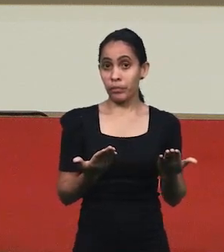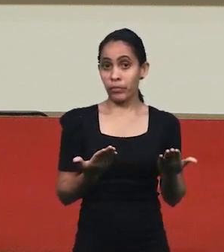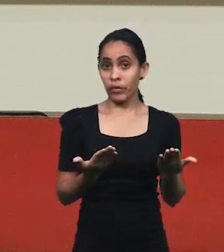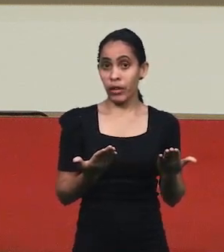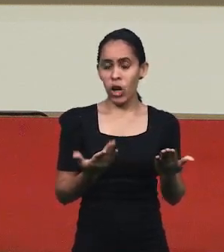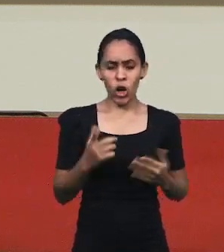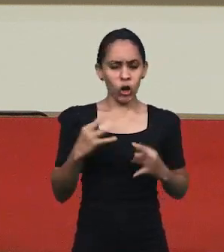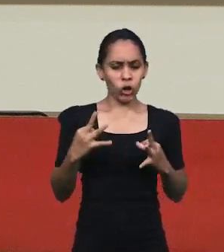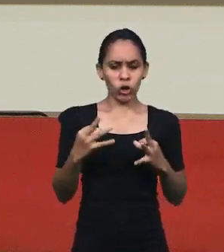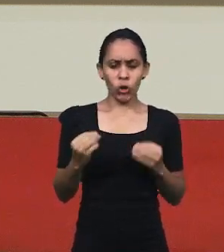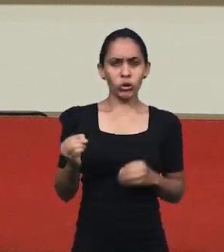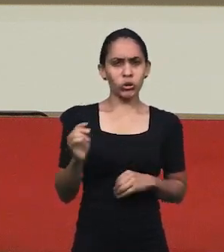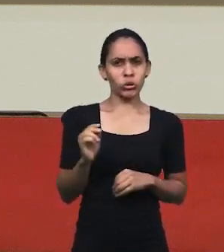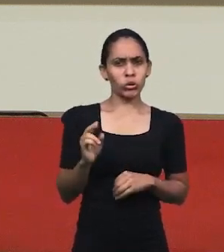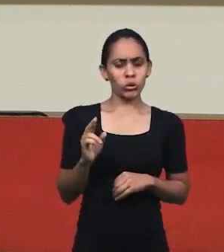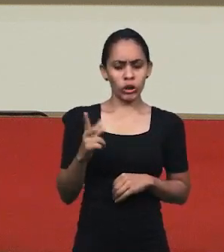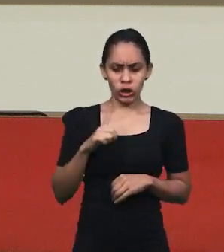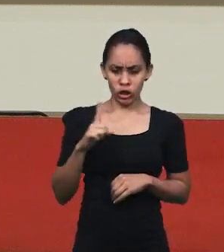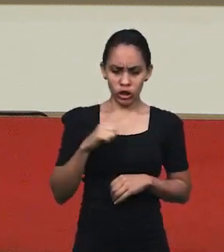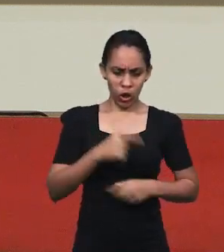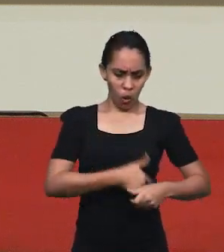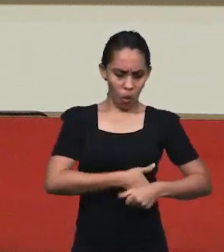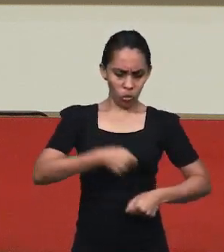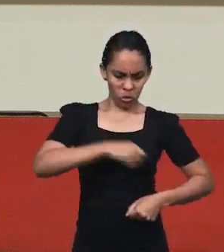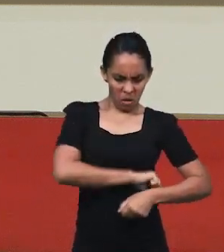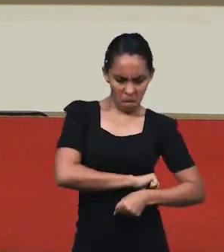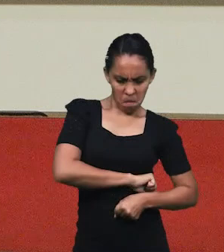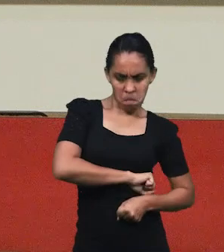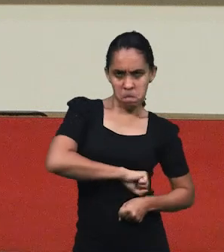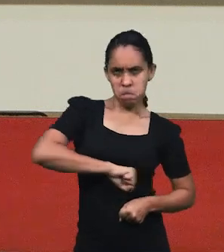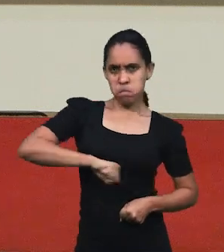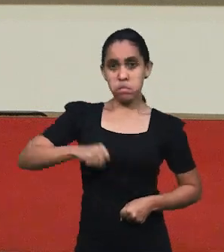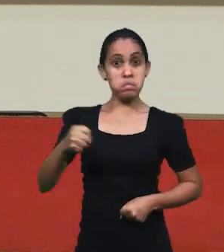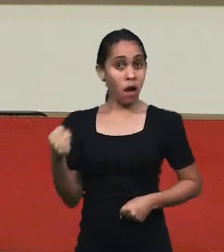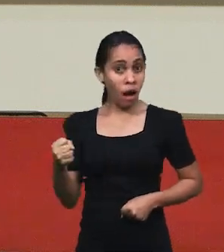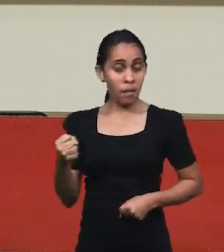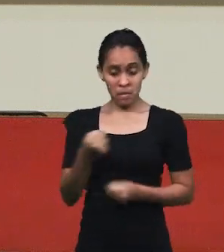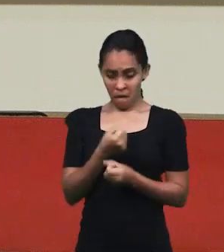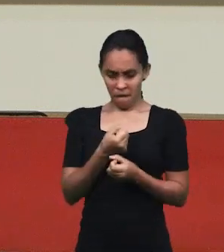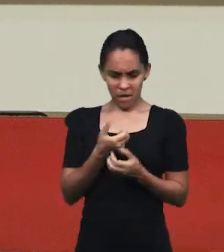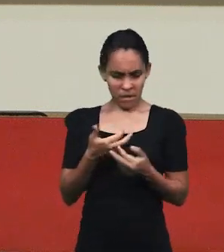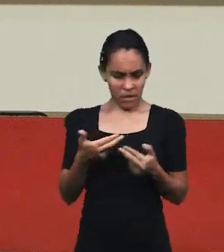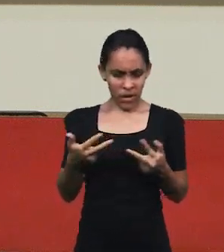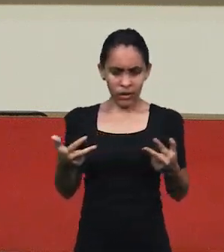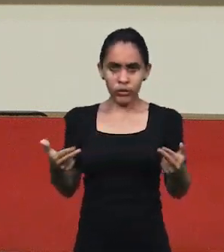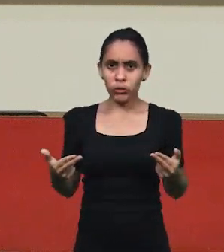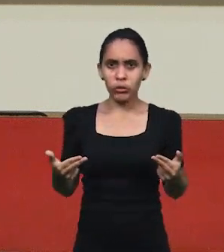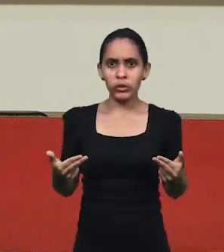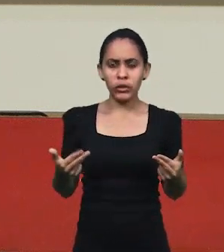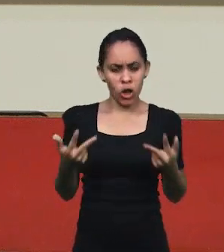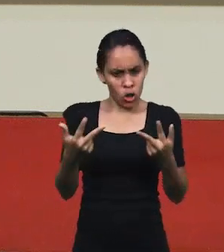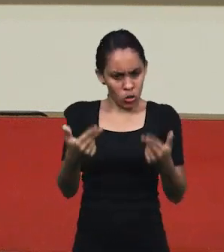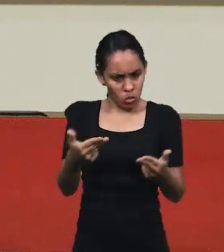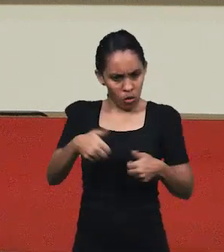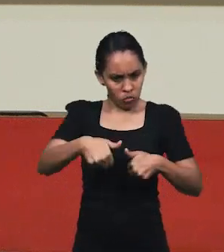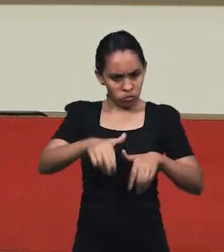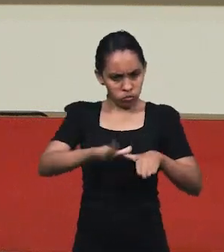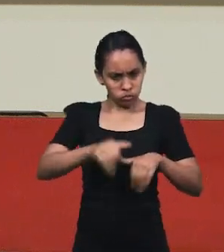E aí, todas as armas que ele tinha, porque se teve um exército no mundo bem armado, foi o exército